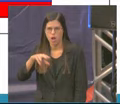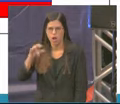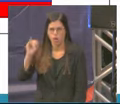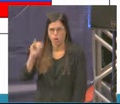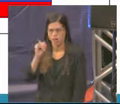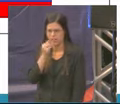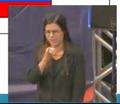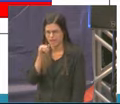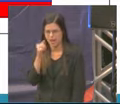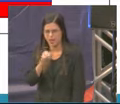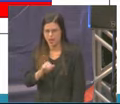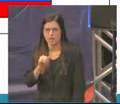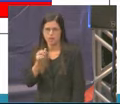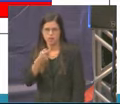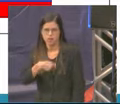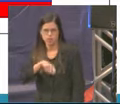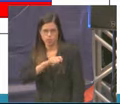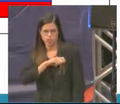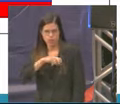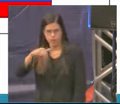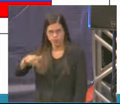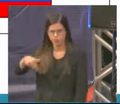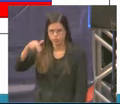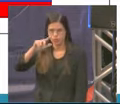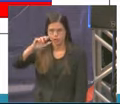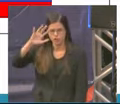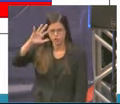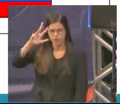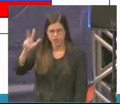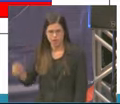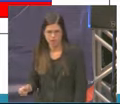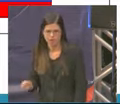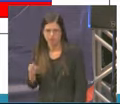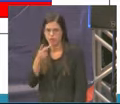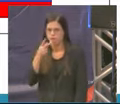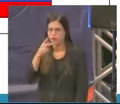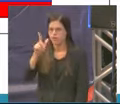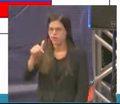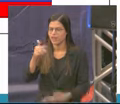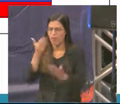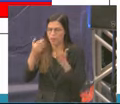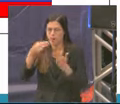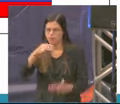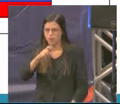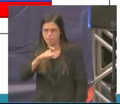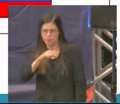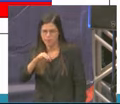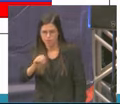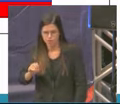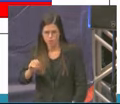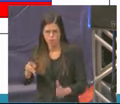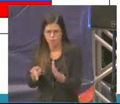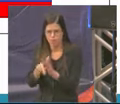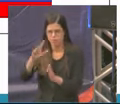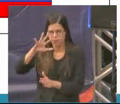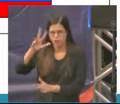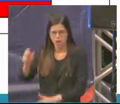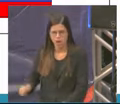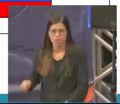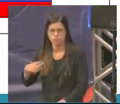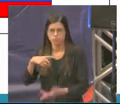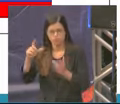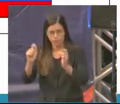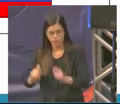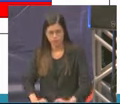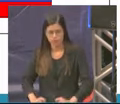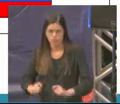Espanha, e um norte da África, que eu chamo de o México da África. Marrocos, Argélia e Tunísia. São países que têm uma sinergia potencial muito